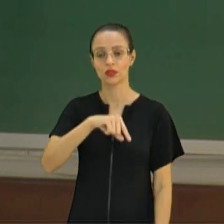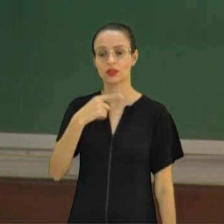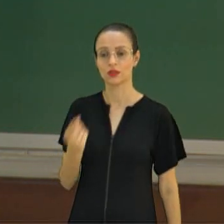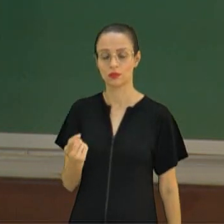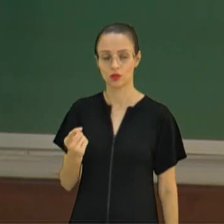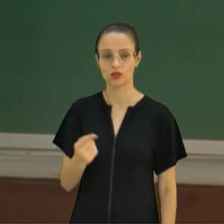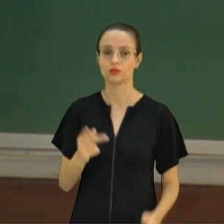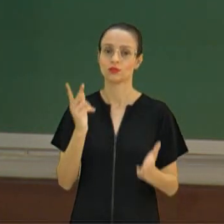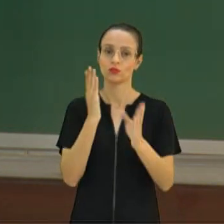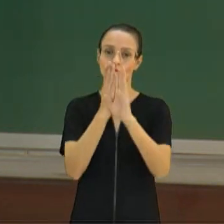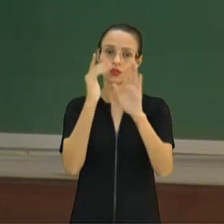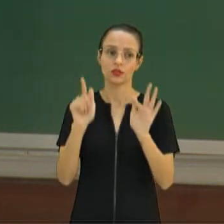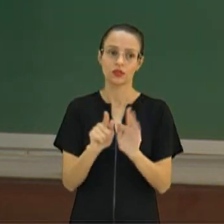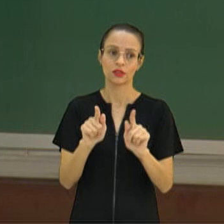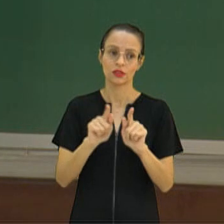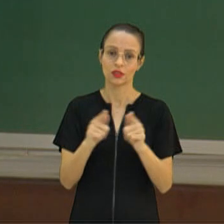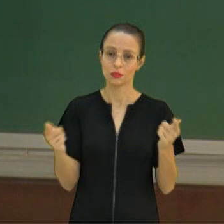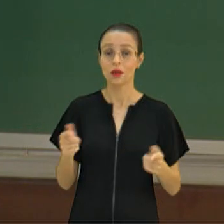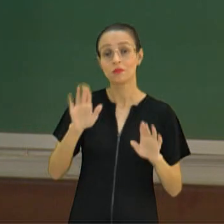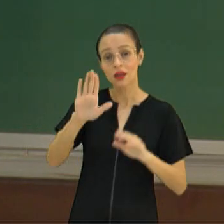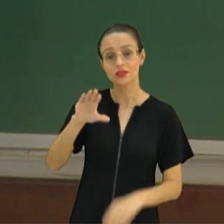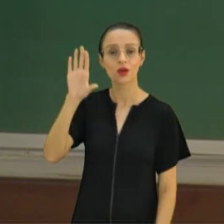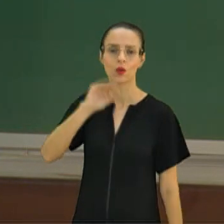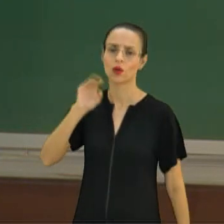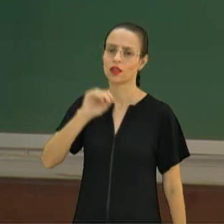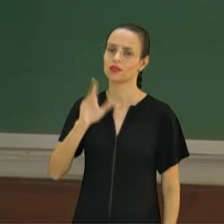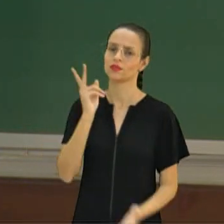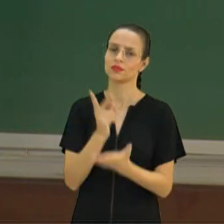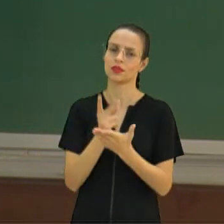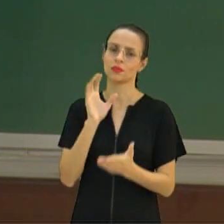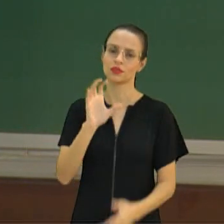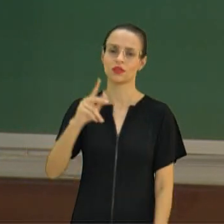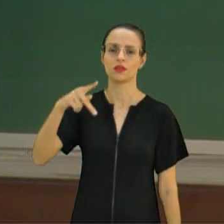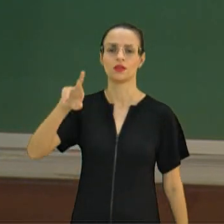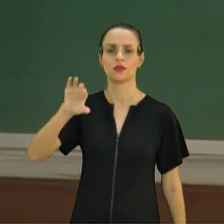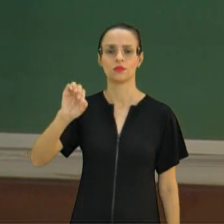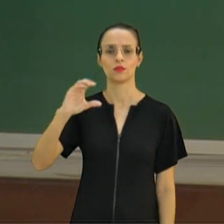questão gramatical. Mas, na oralidade, usamos sempre a próclise.